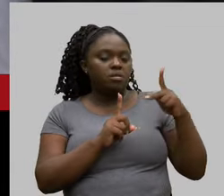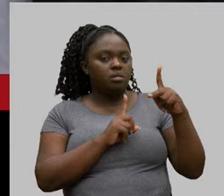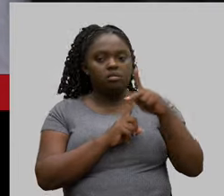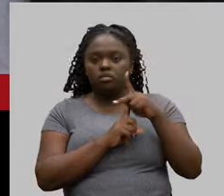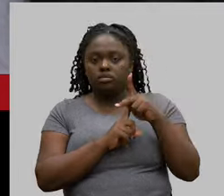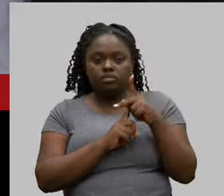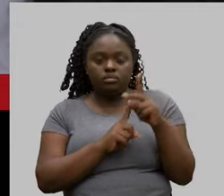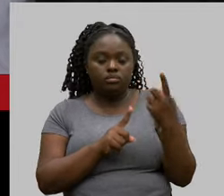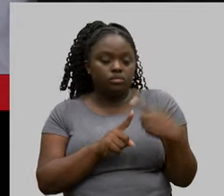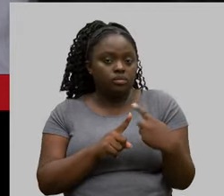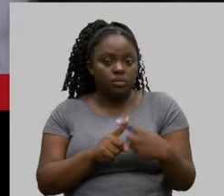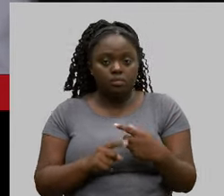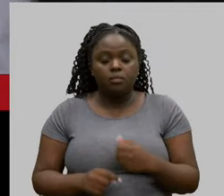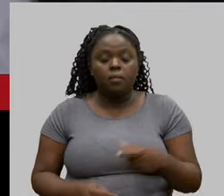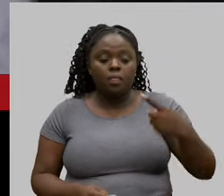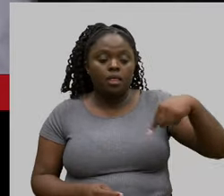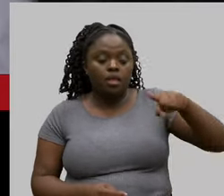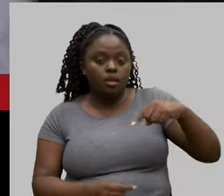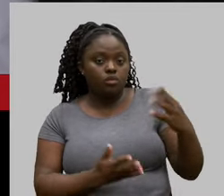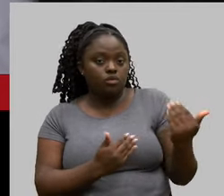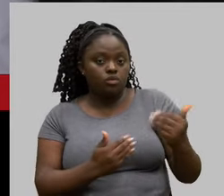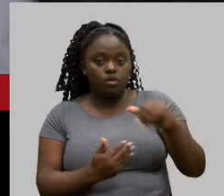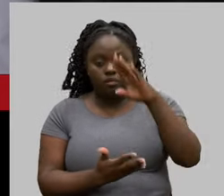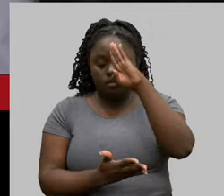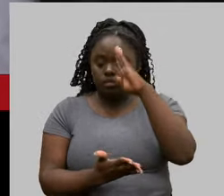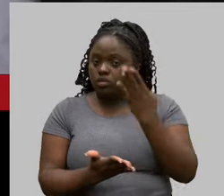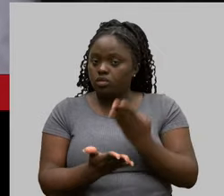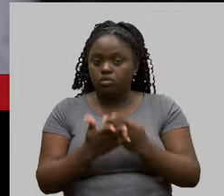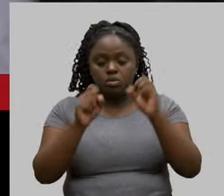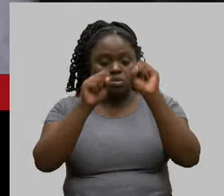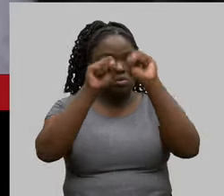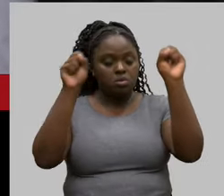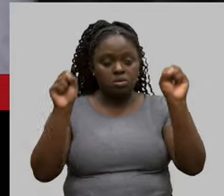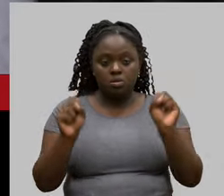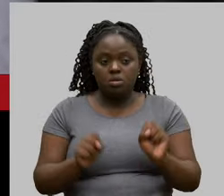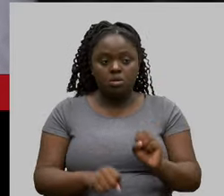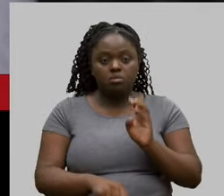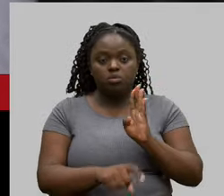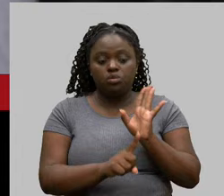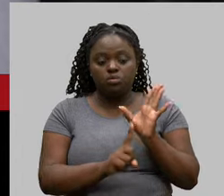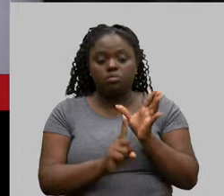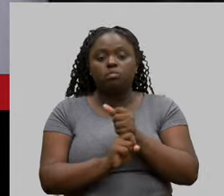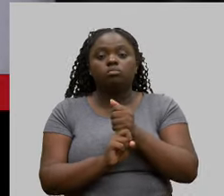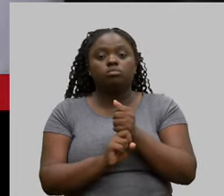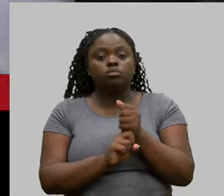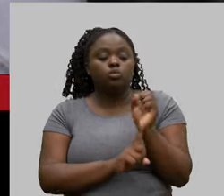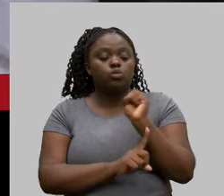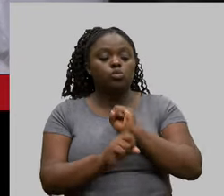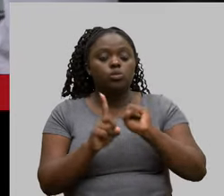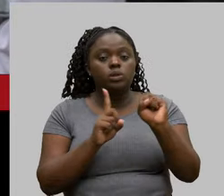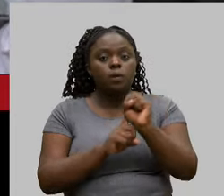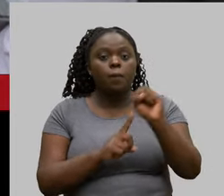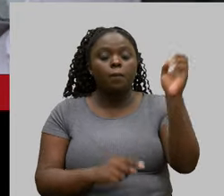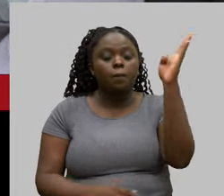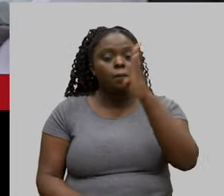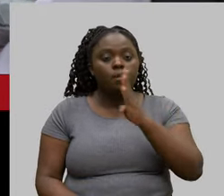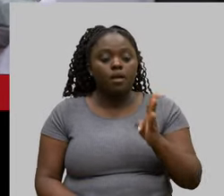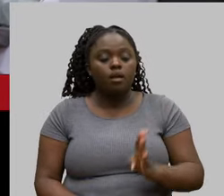porque eles não acreditam que o sistema de proteção social brasileiro público de fato